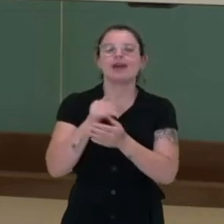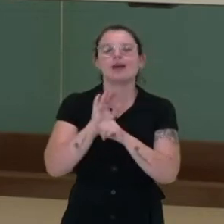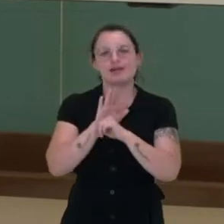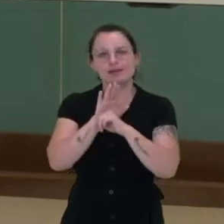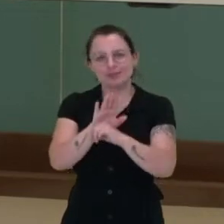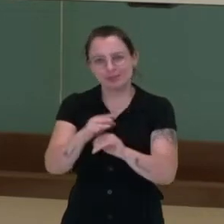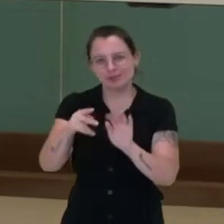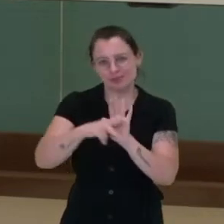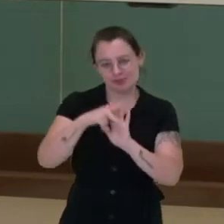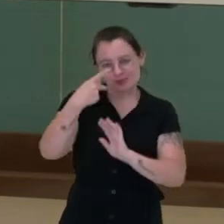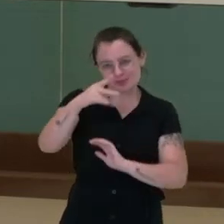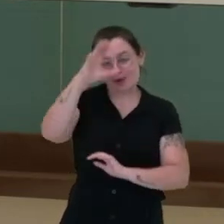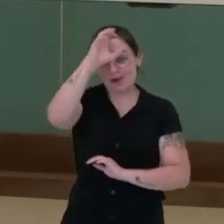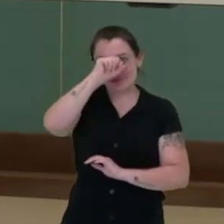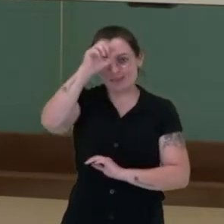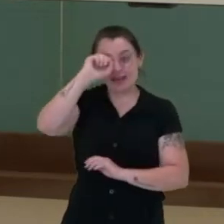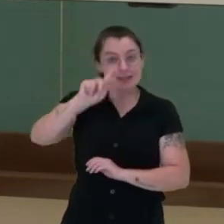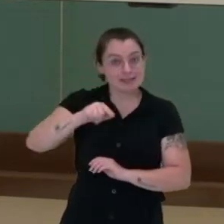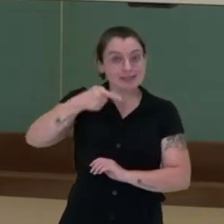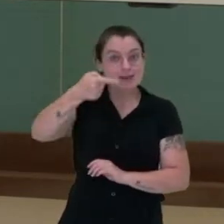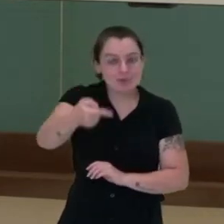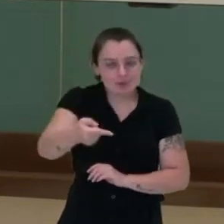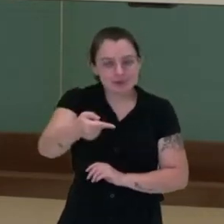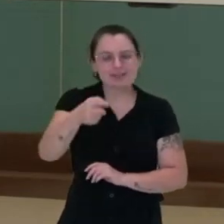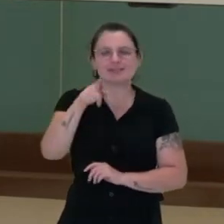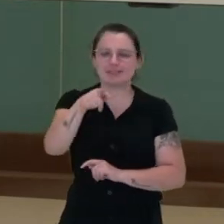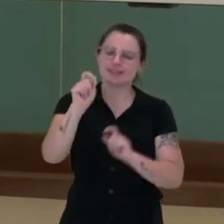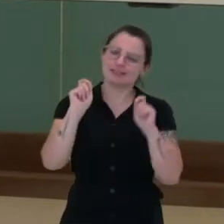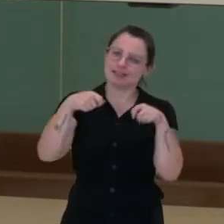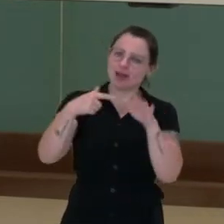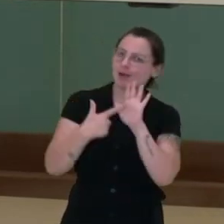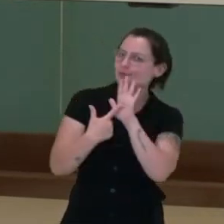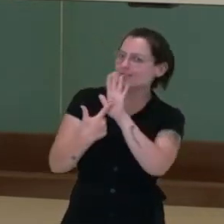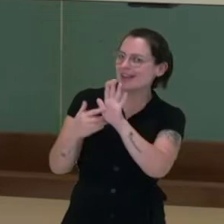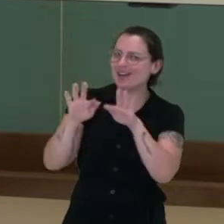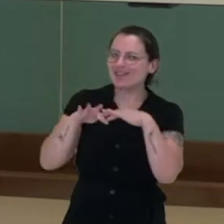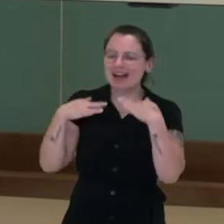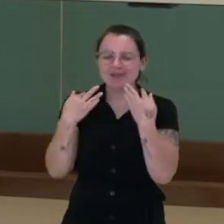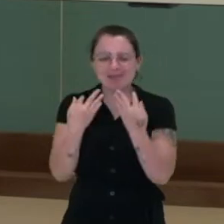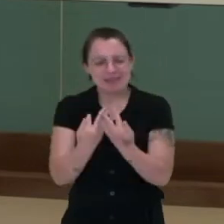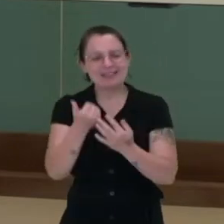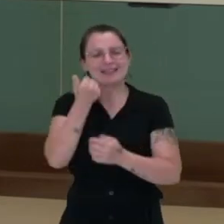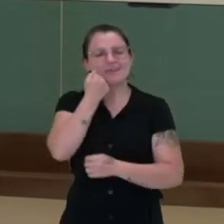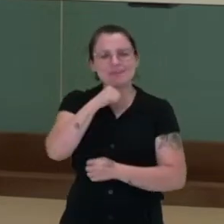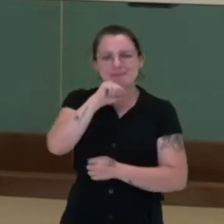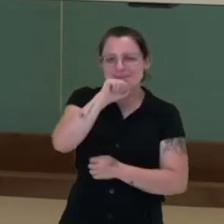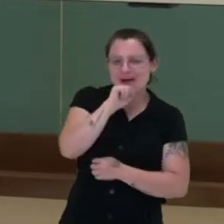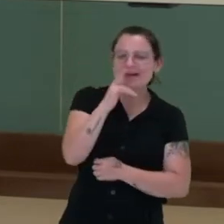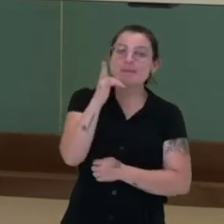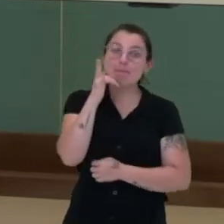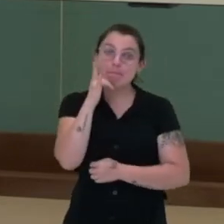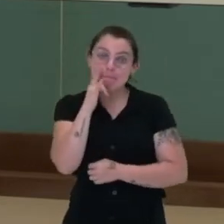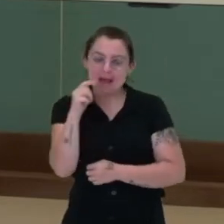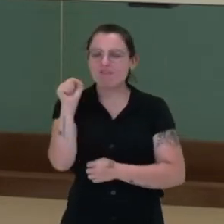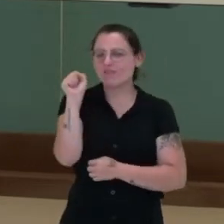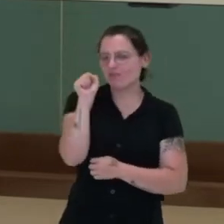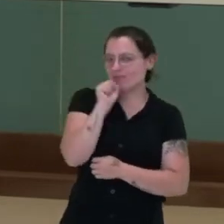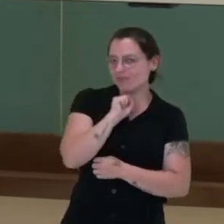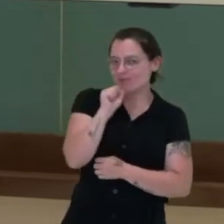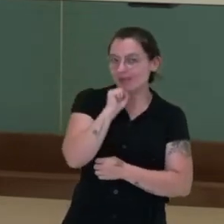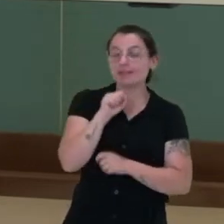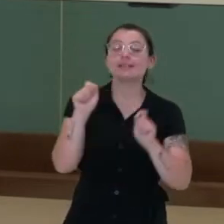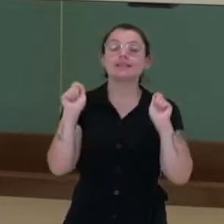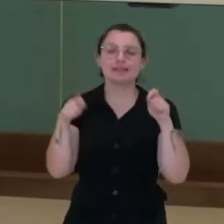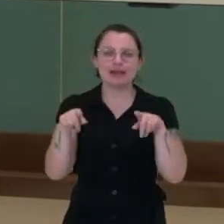seu aprendizado. E depois você pode mostrar para sua família, para sua mãe, para o seu pai, para os seus avós e para o